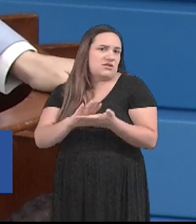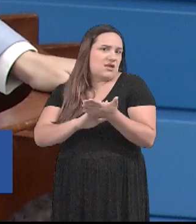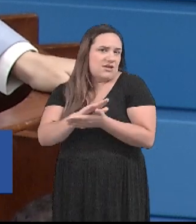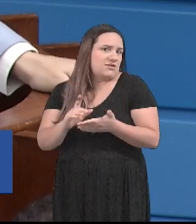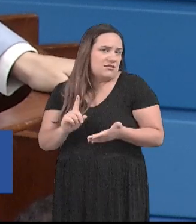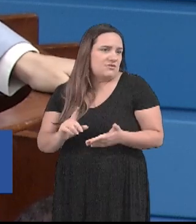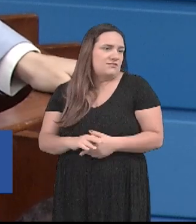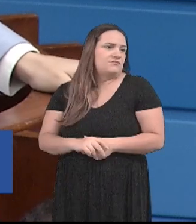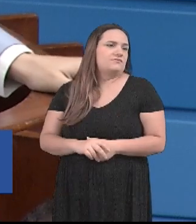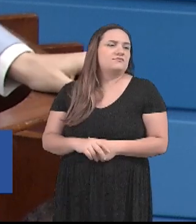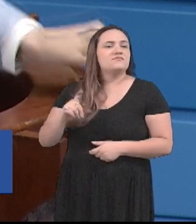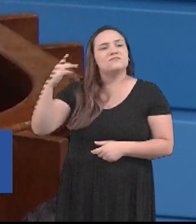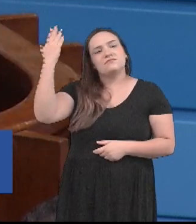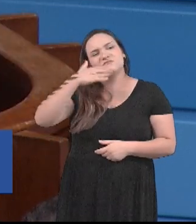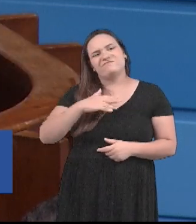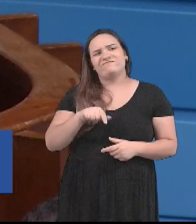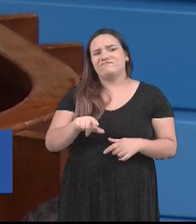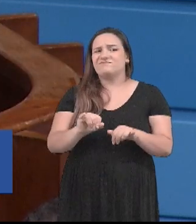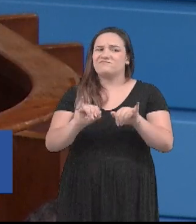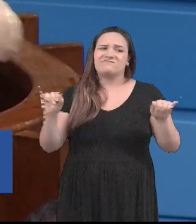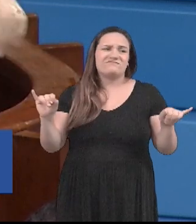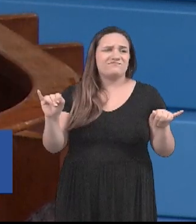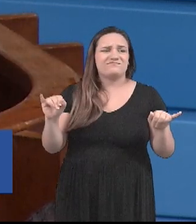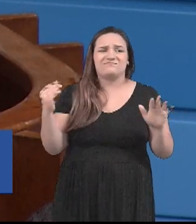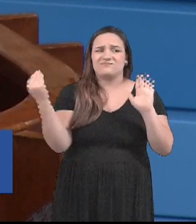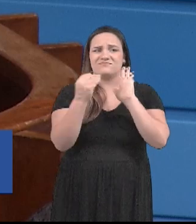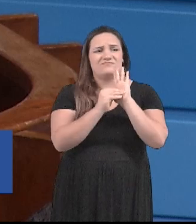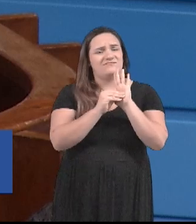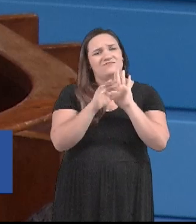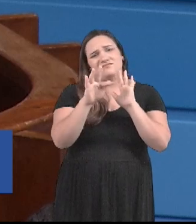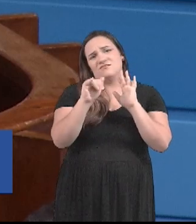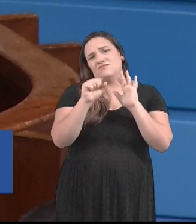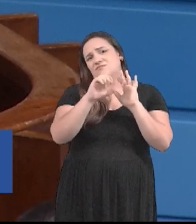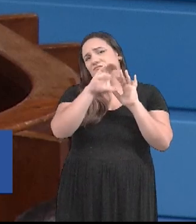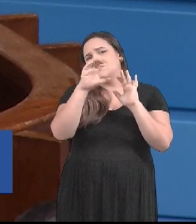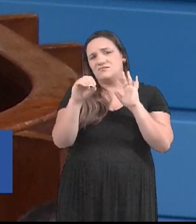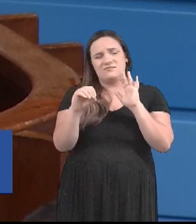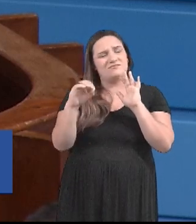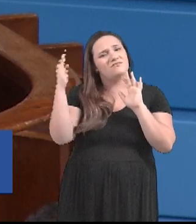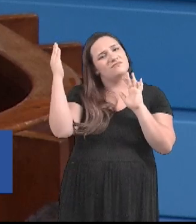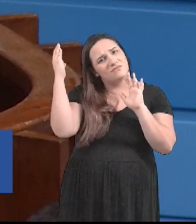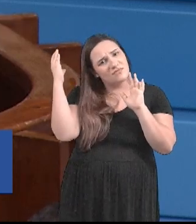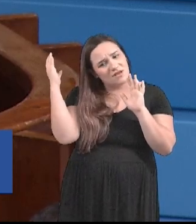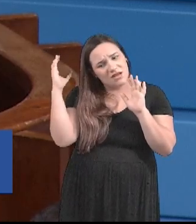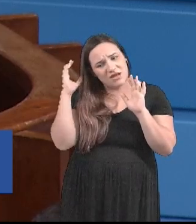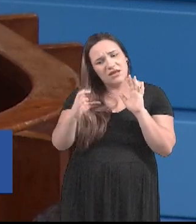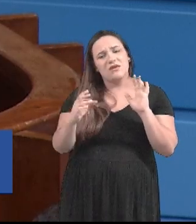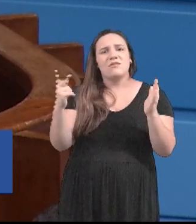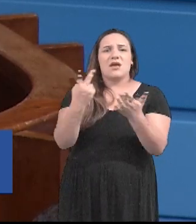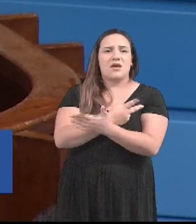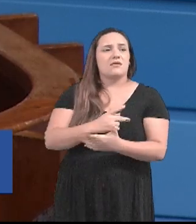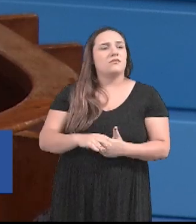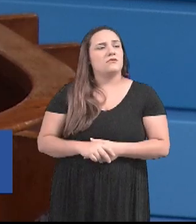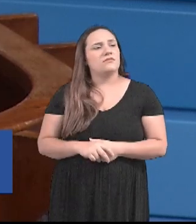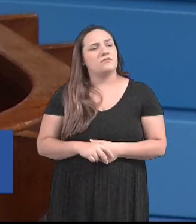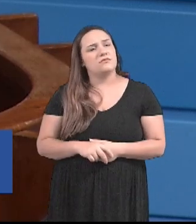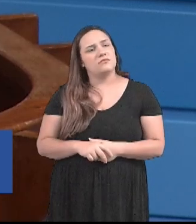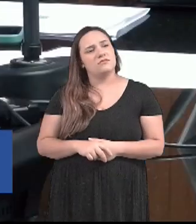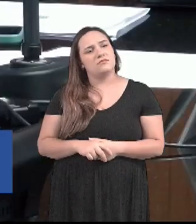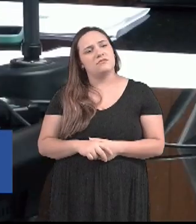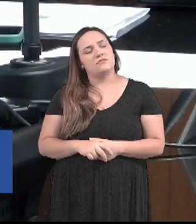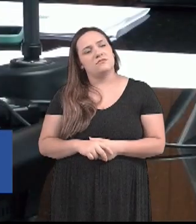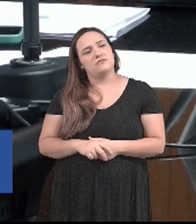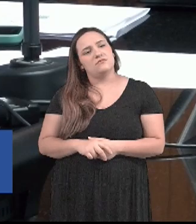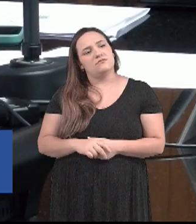Essa é mais do que uma prova de que a informação colocada pelo fisco na sua certidão é criminosa. E é tão criminosa, senhor presidente,